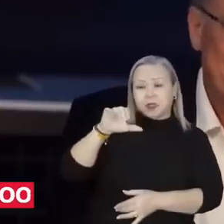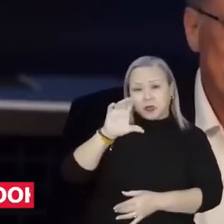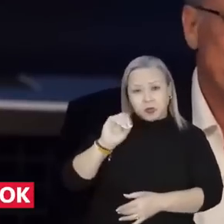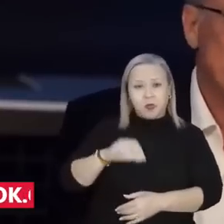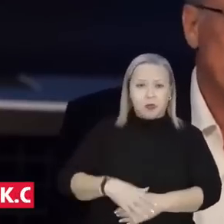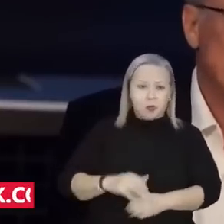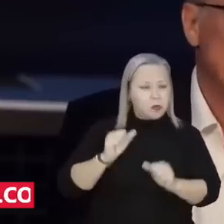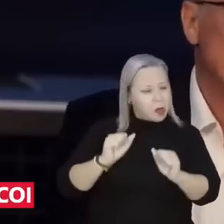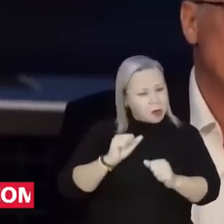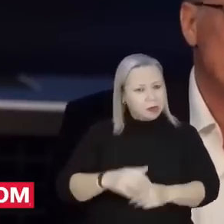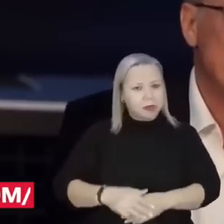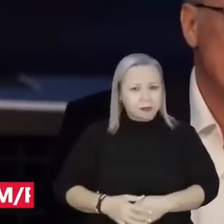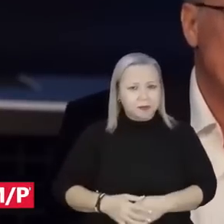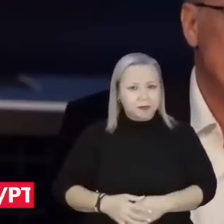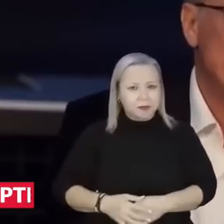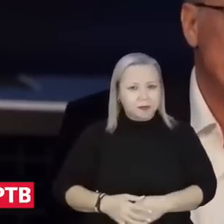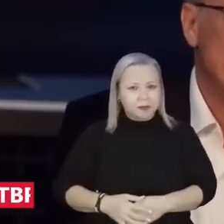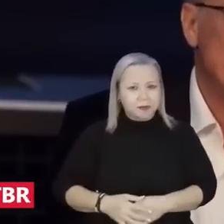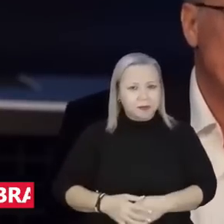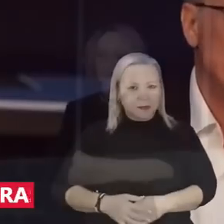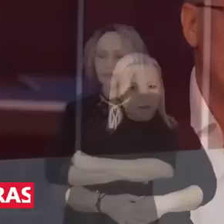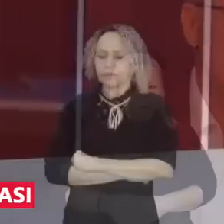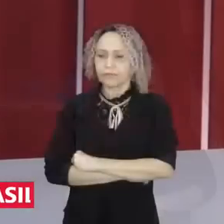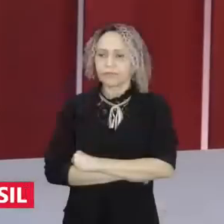que voltar a ser alegre.